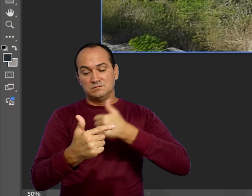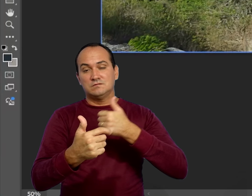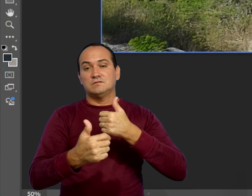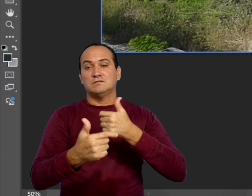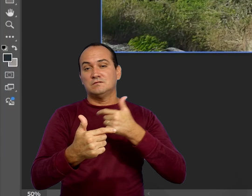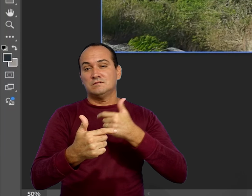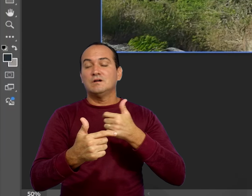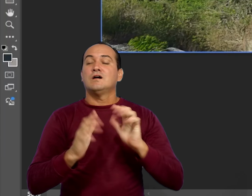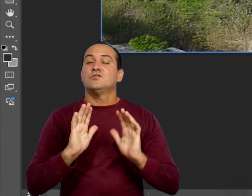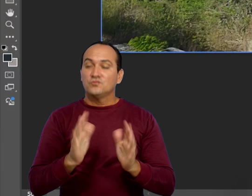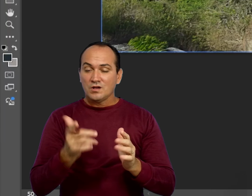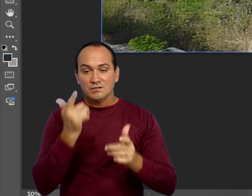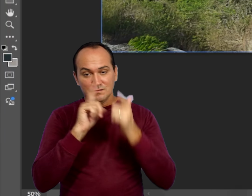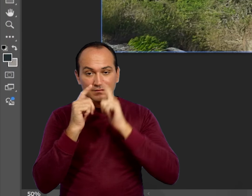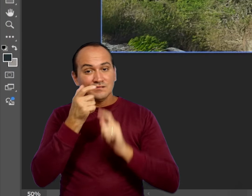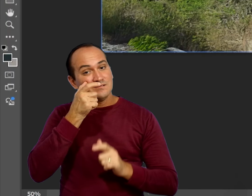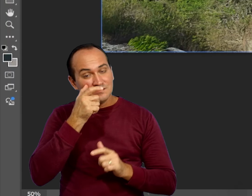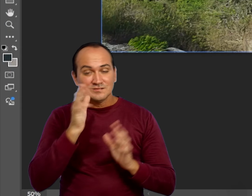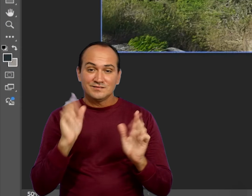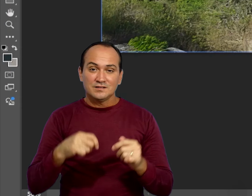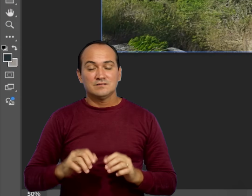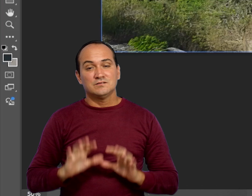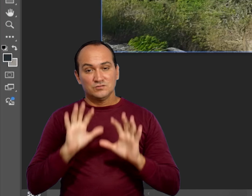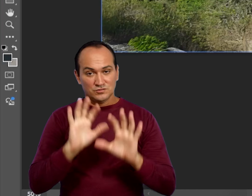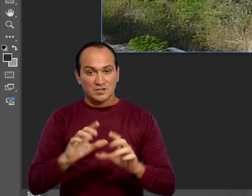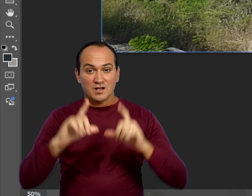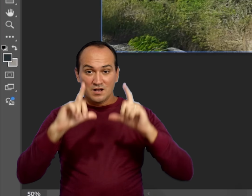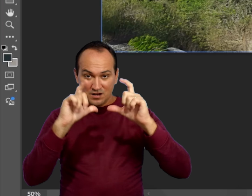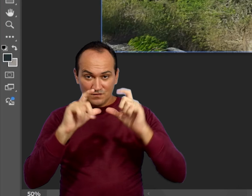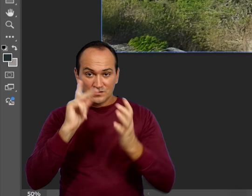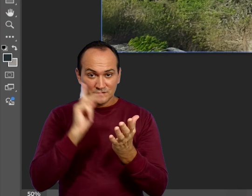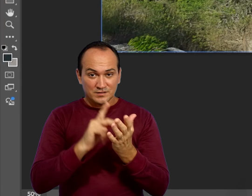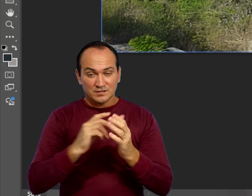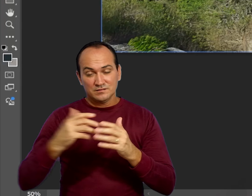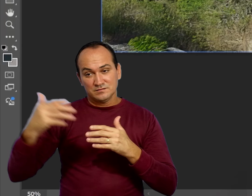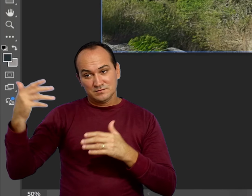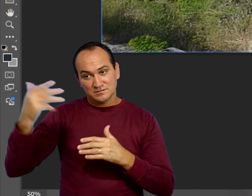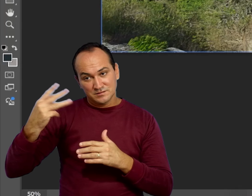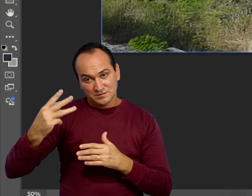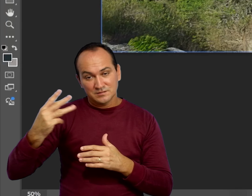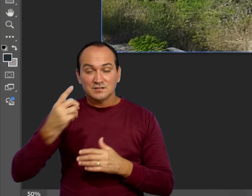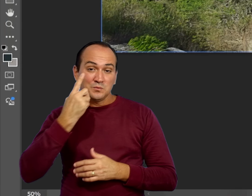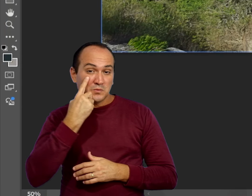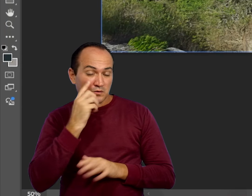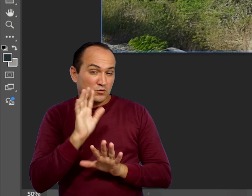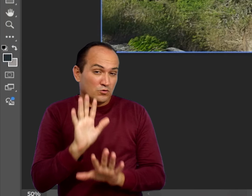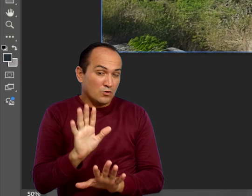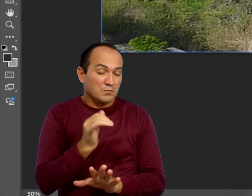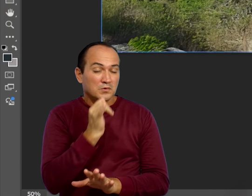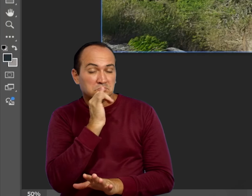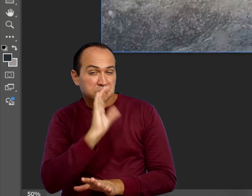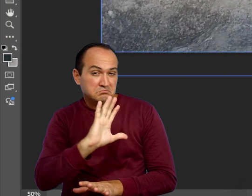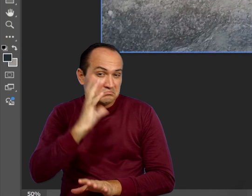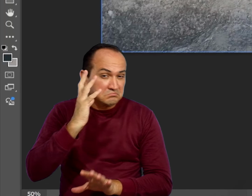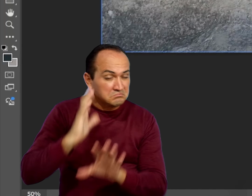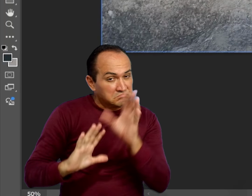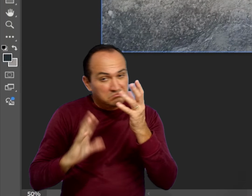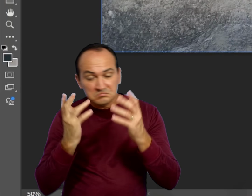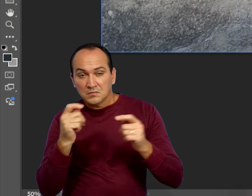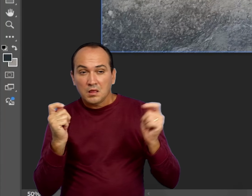plano. Ó, com essas duas fotos eu até já consigo fazer uma coisa interessante. Eu vou deixar a foto original aqui de terceiro plano, certo? Só para ter